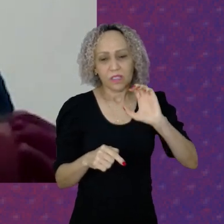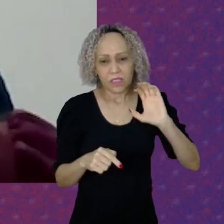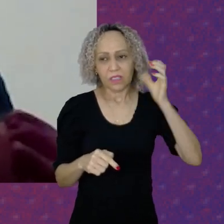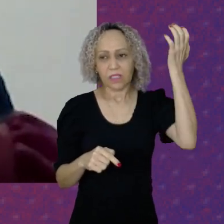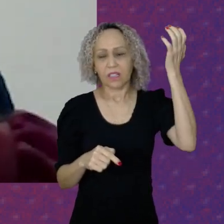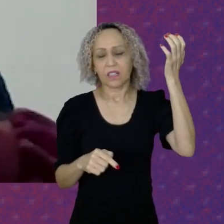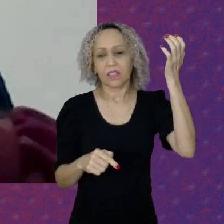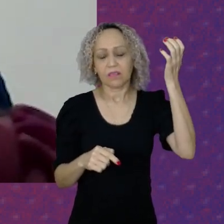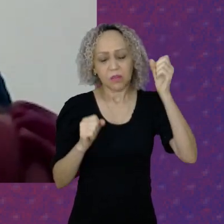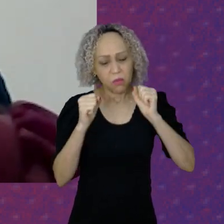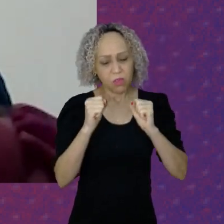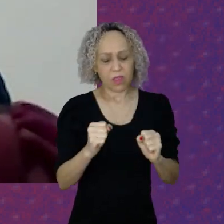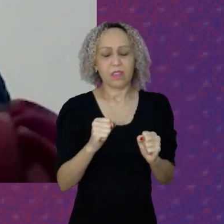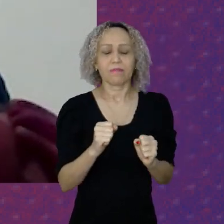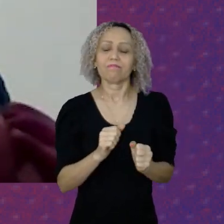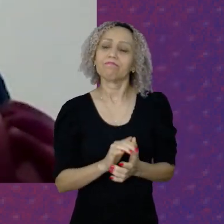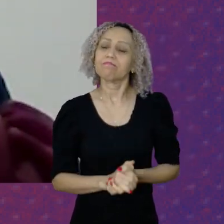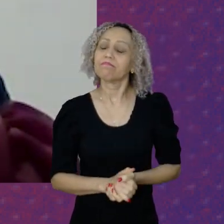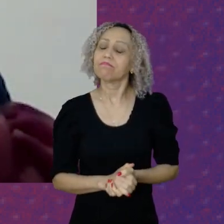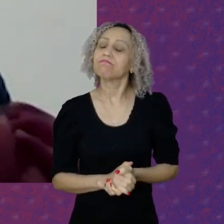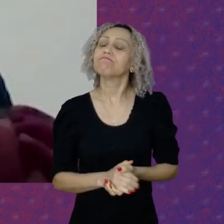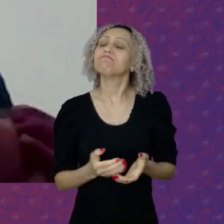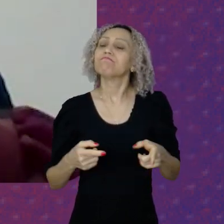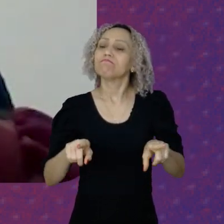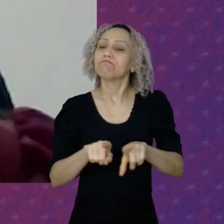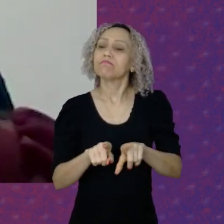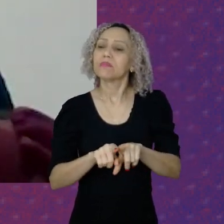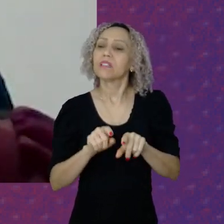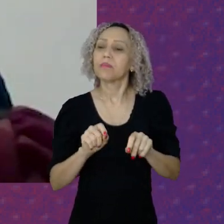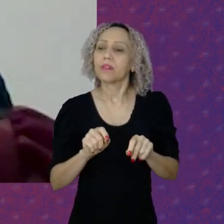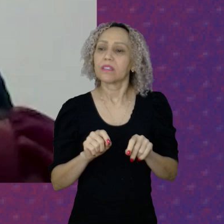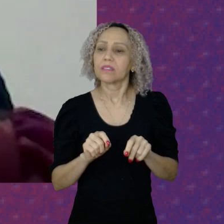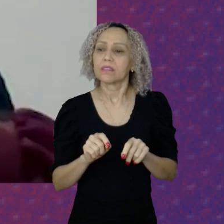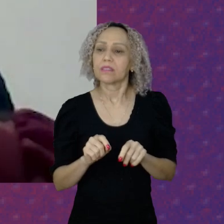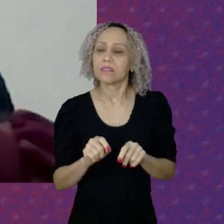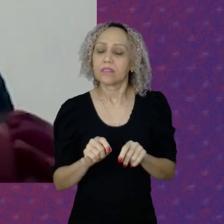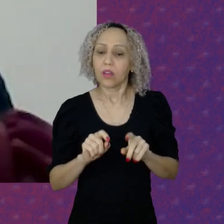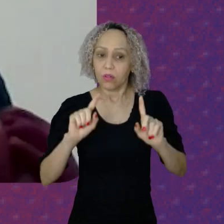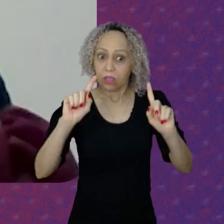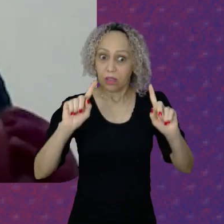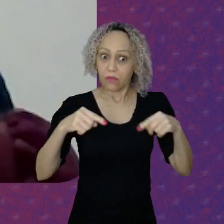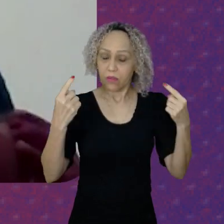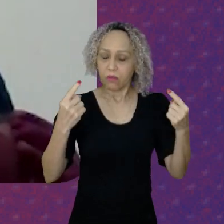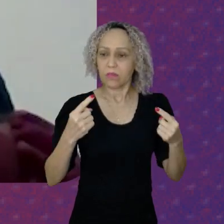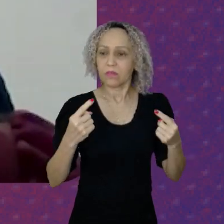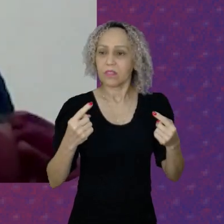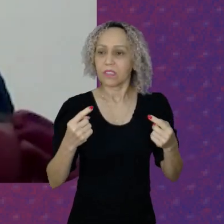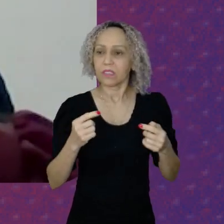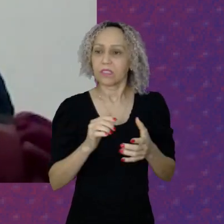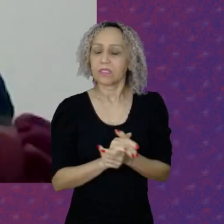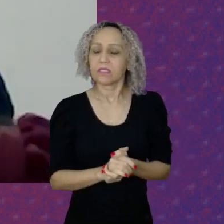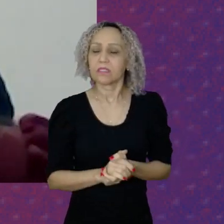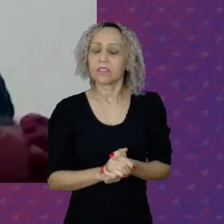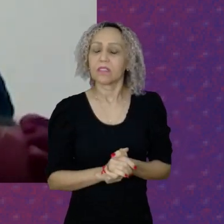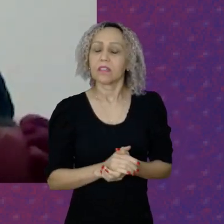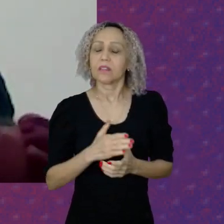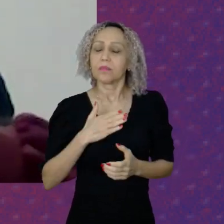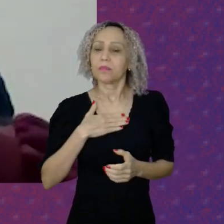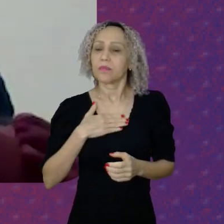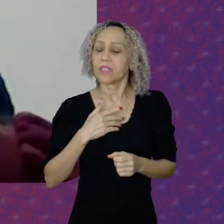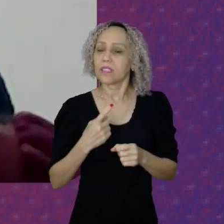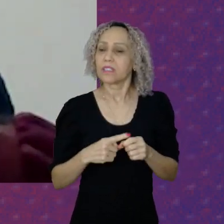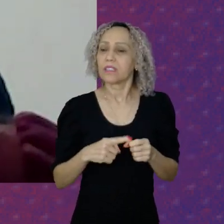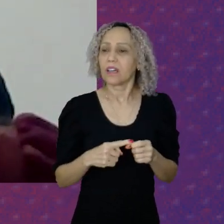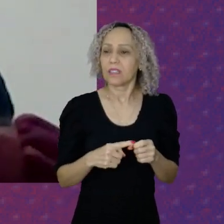de poder, mas também traz um desafio muito grande. Minha cidade tem 66 anos